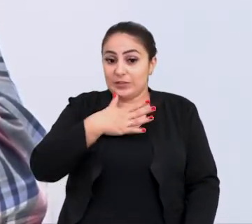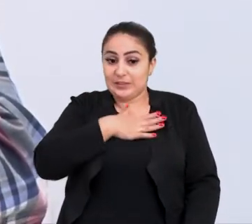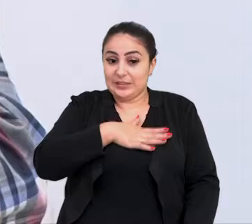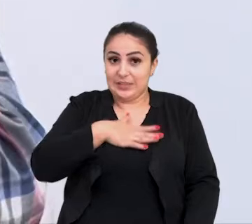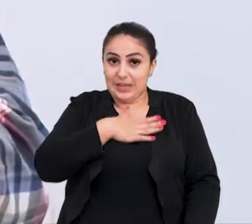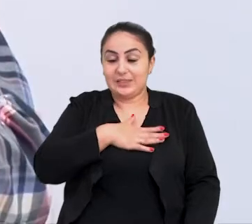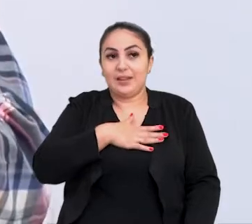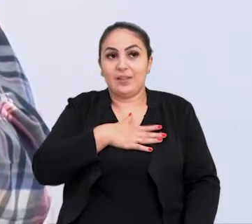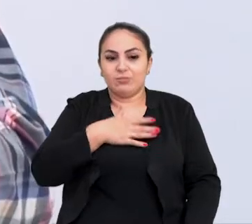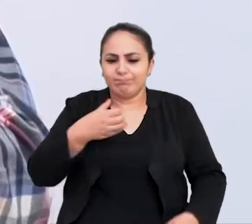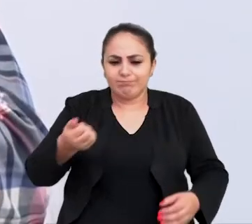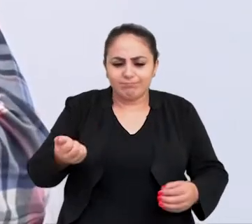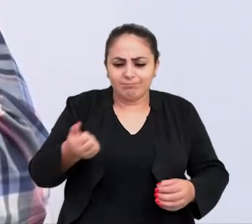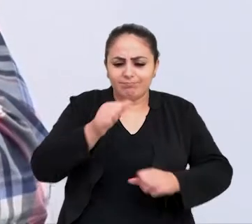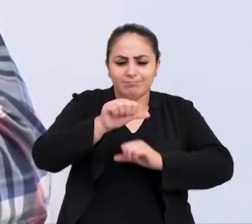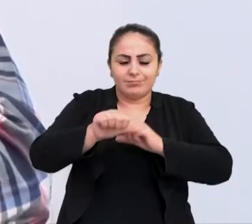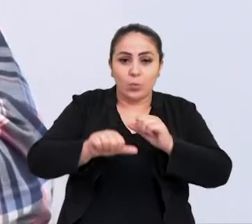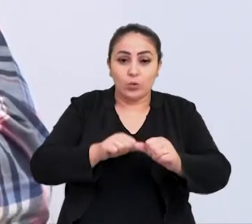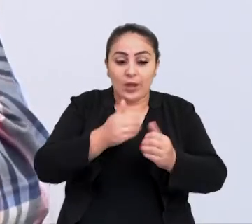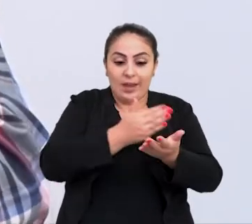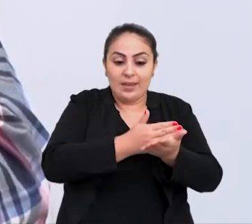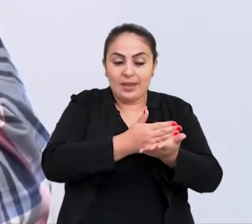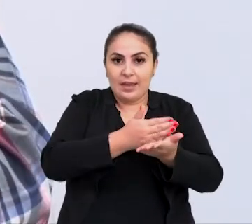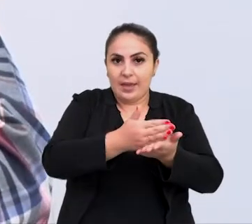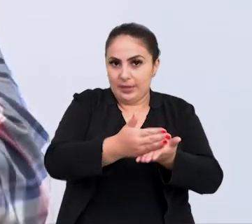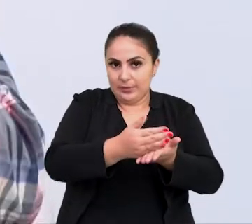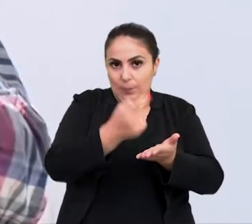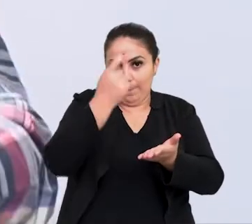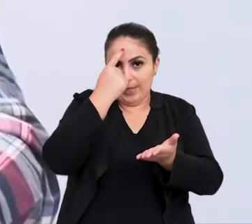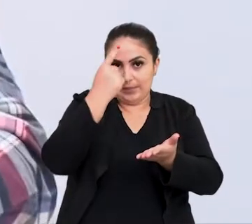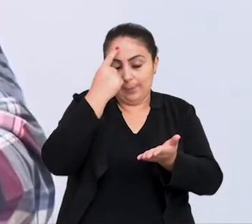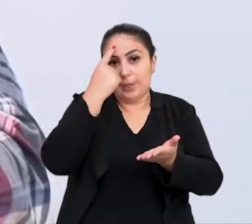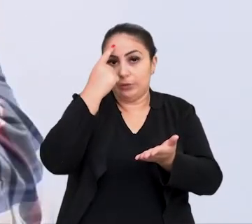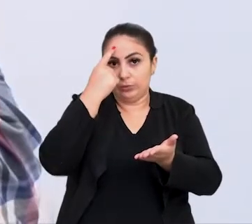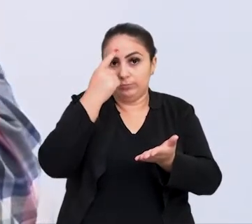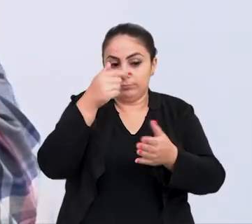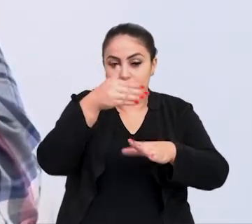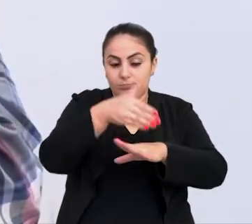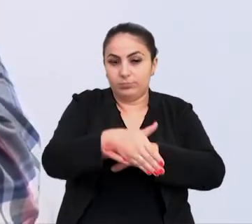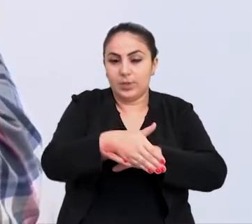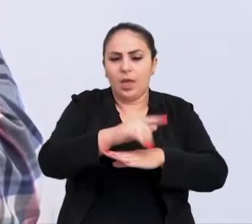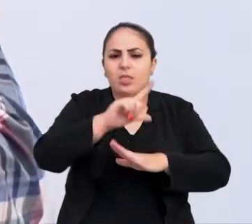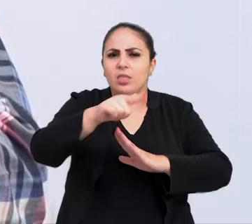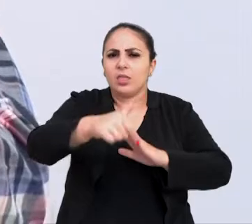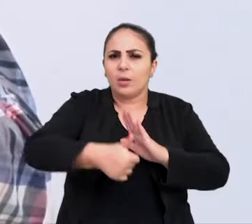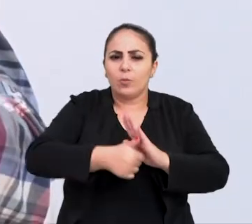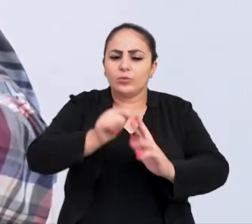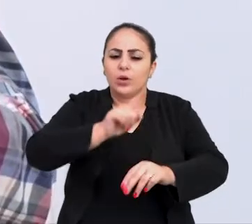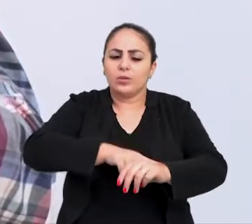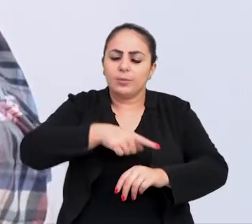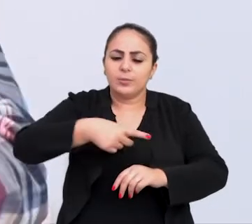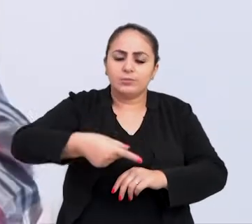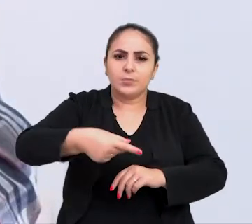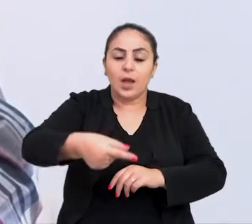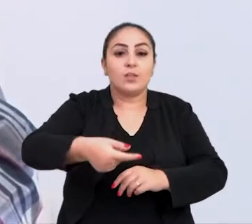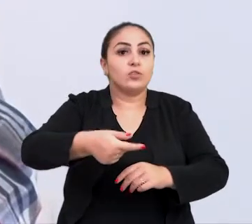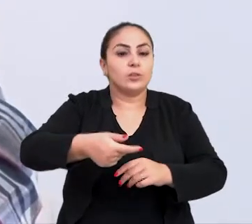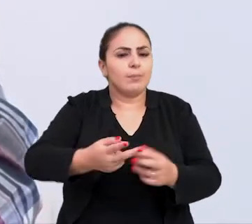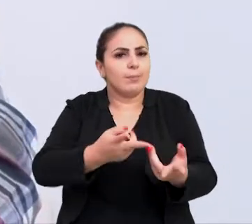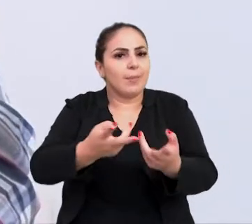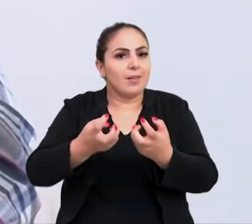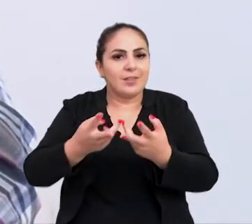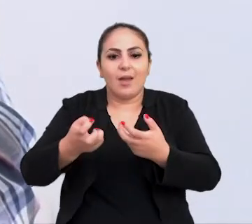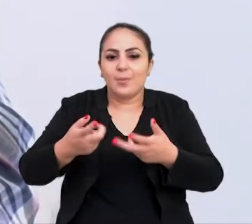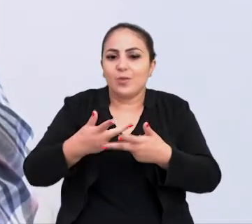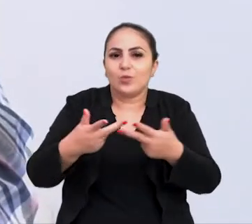a gente sempre se recicla, a gente entra com um pensamento aqui dentro e no decorrer do tempo a gente vai